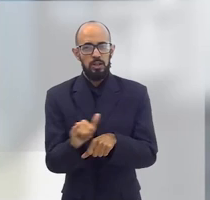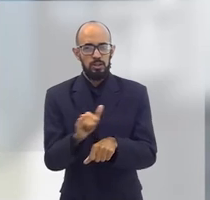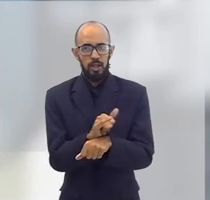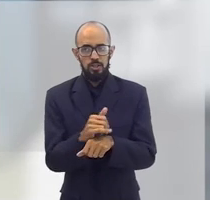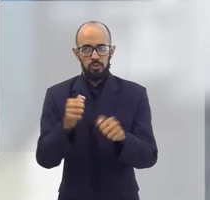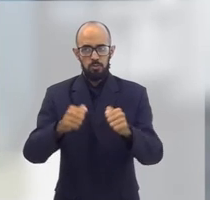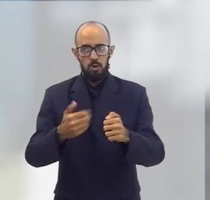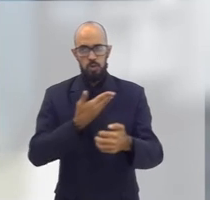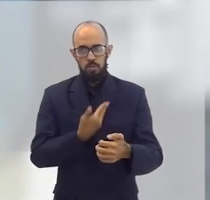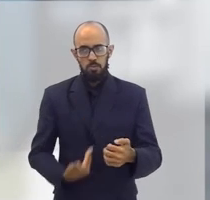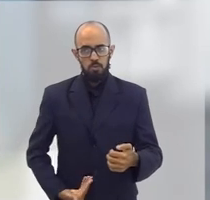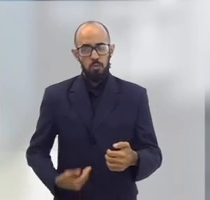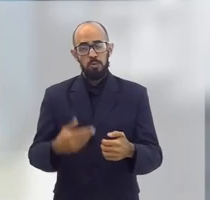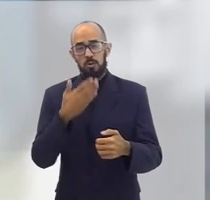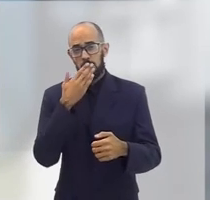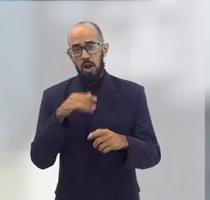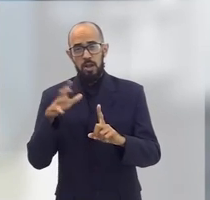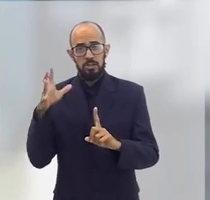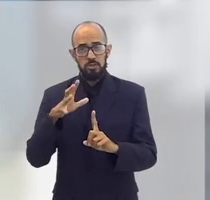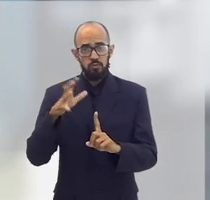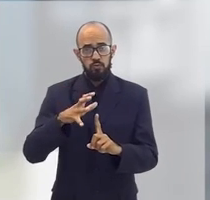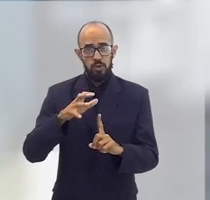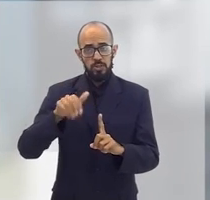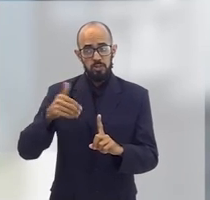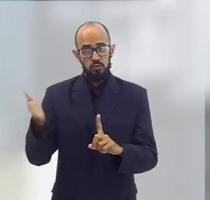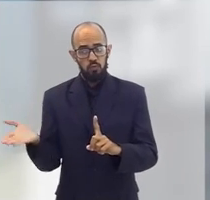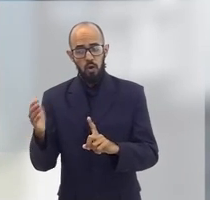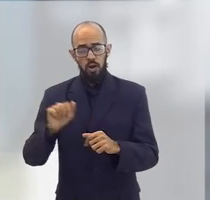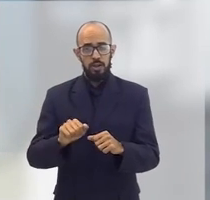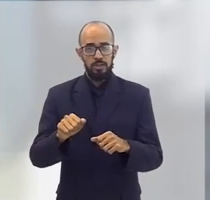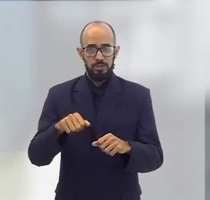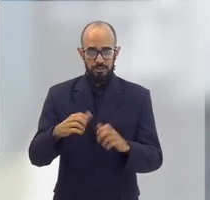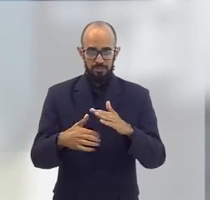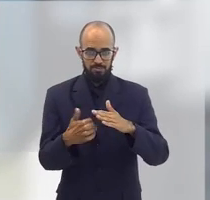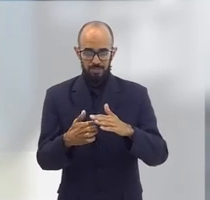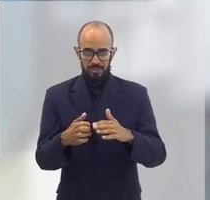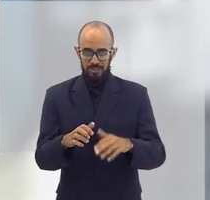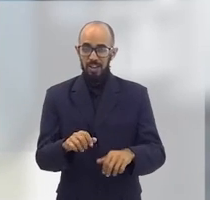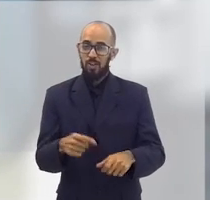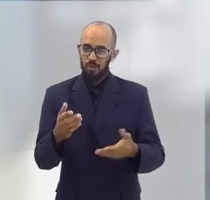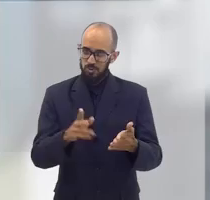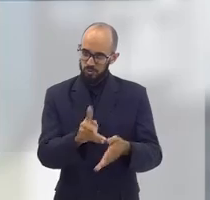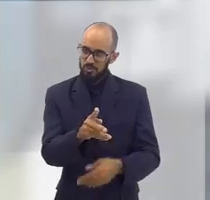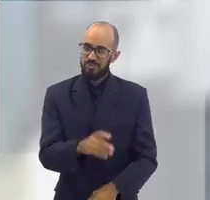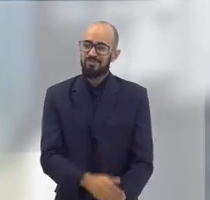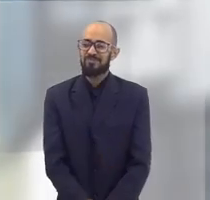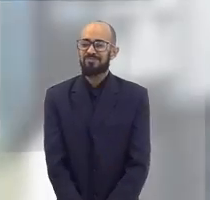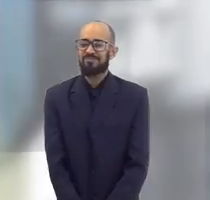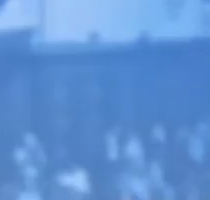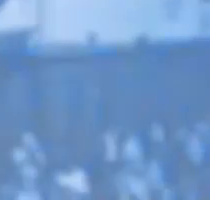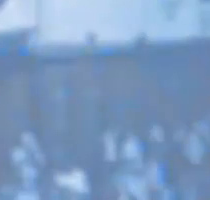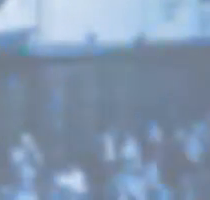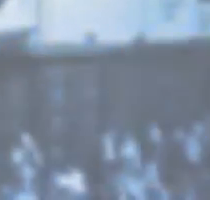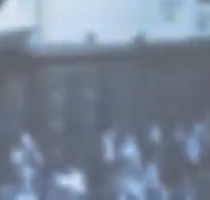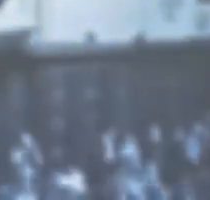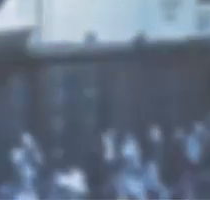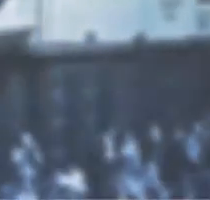adotadas pelo poder público e como esses fatores externos influenciam nos empreendimentos. Não sai daí não, um minutinho só.